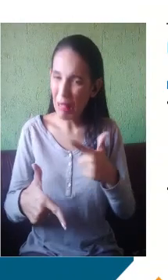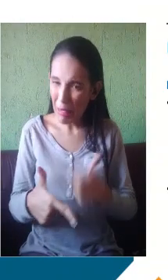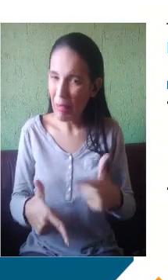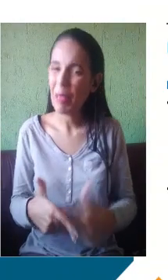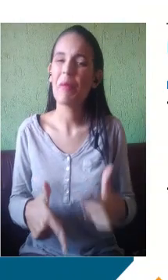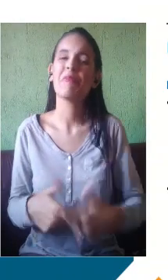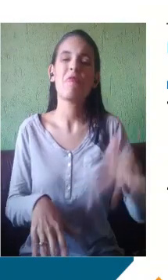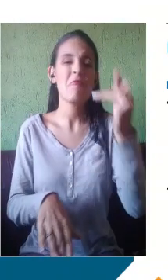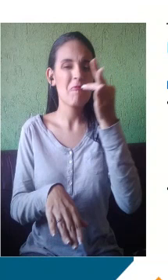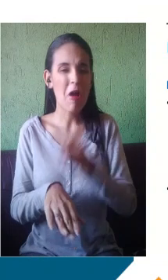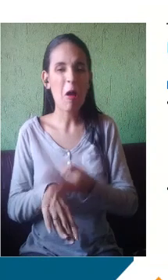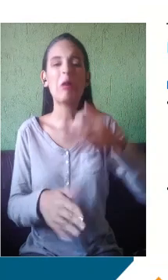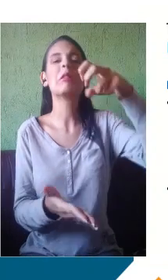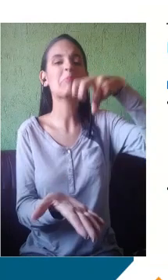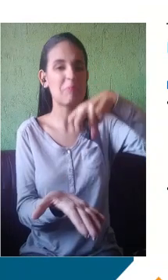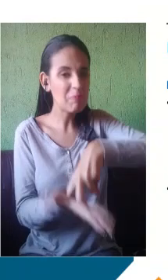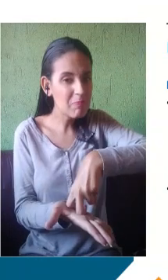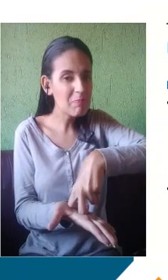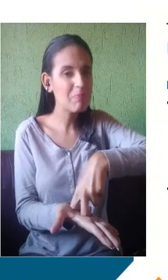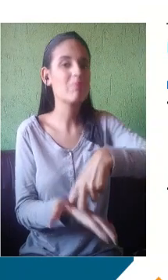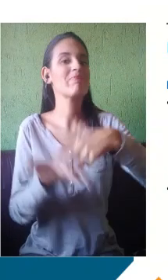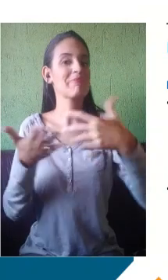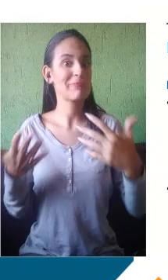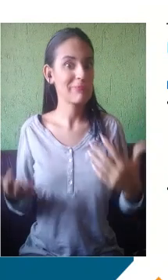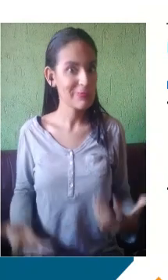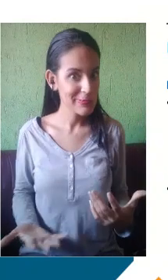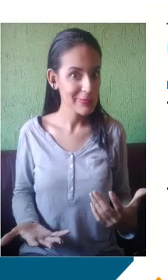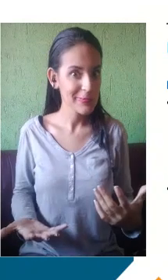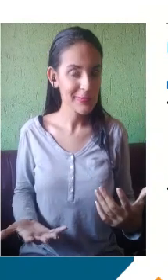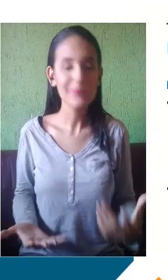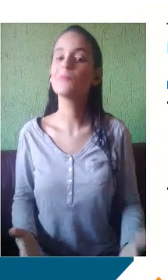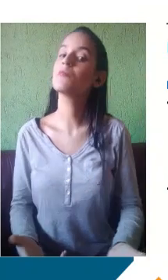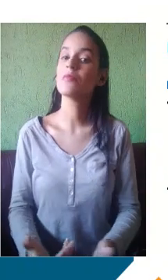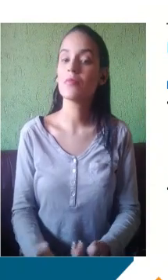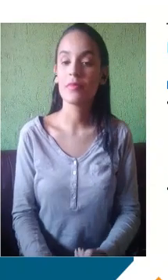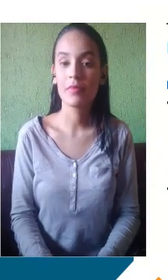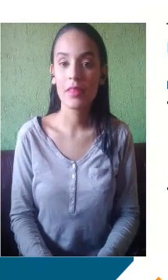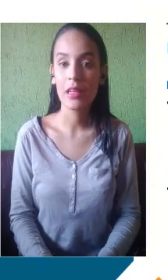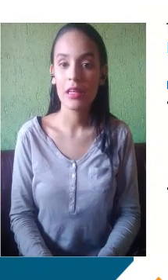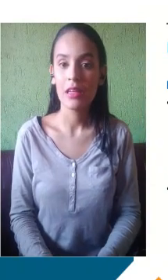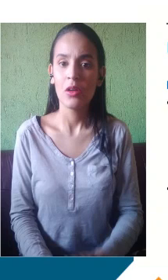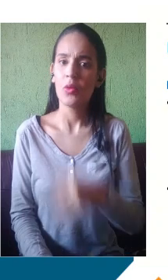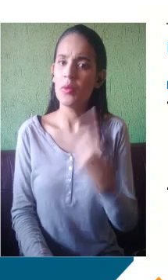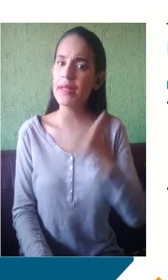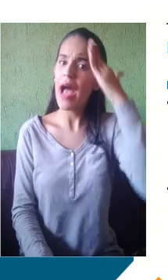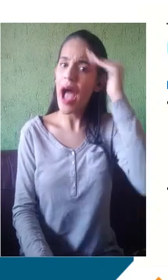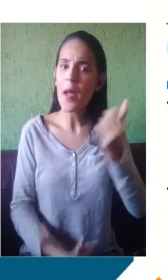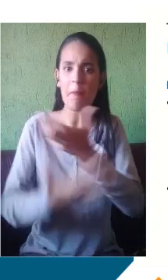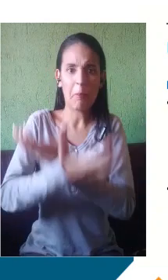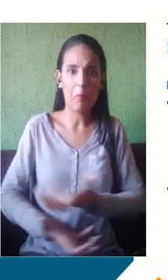corrupção. E o fato também do Brasil sediar eventos, né, ou seja, ser motivo para motivo de grandes construções,